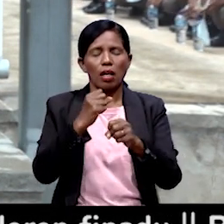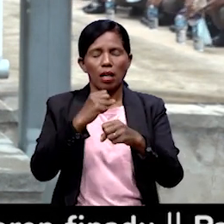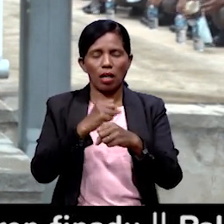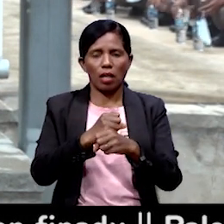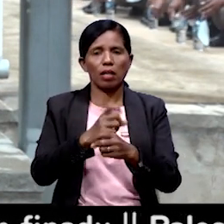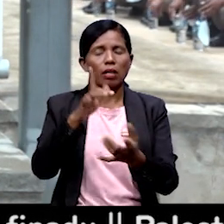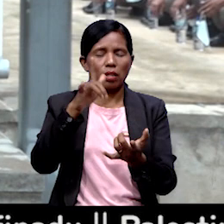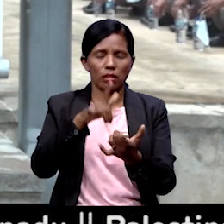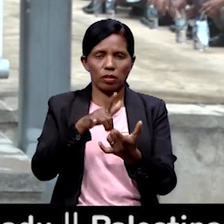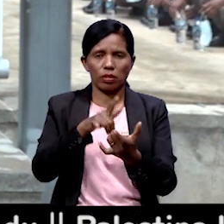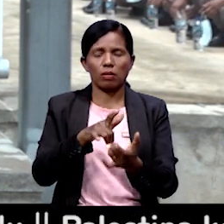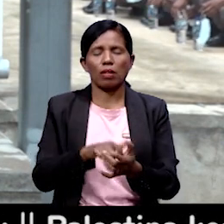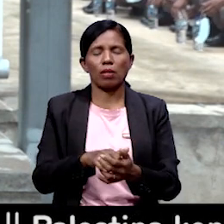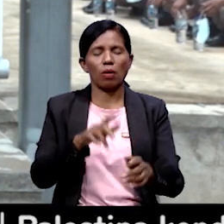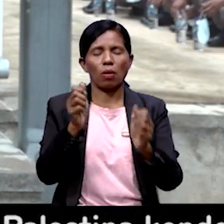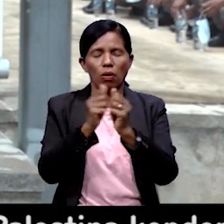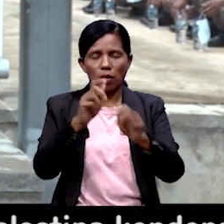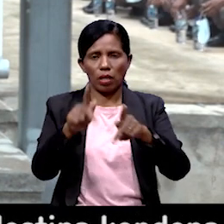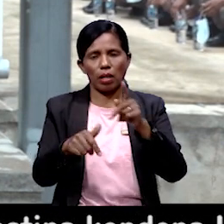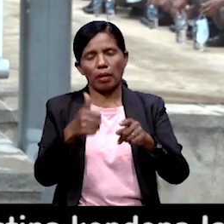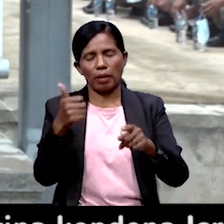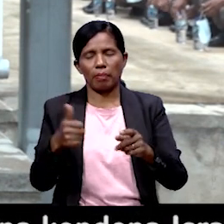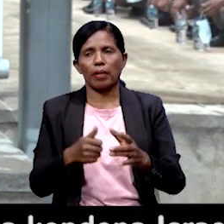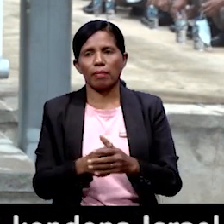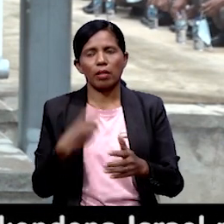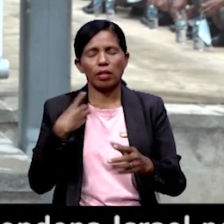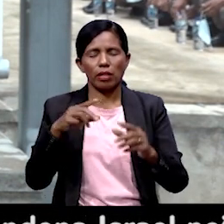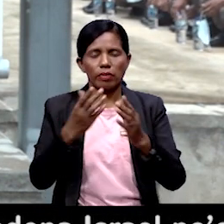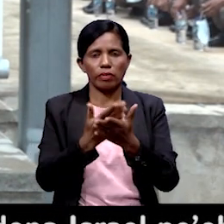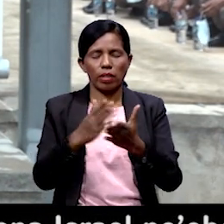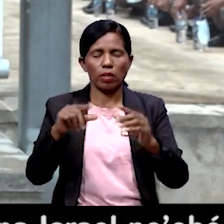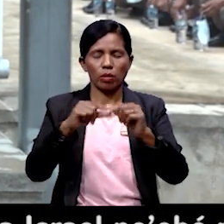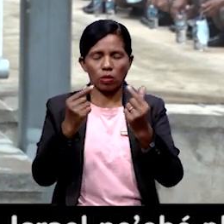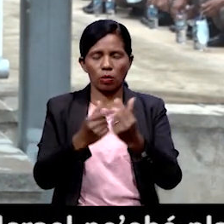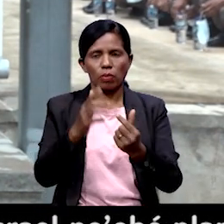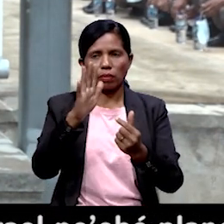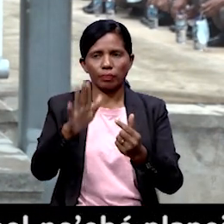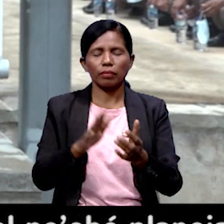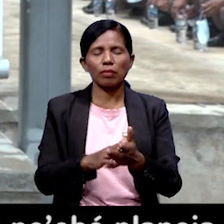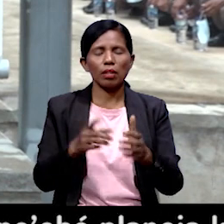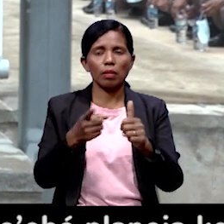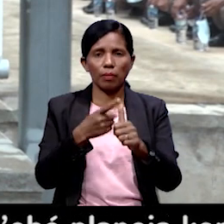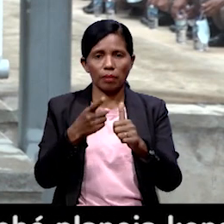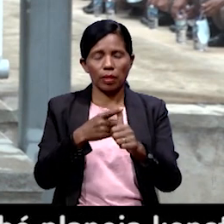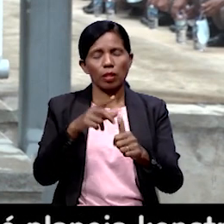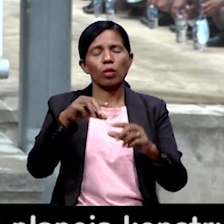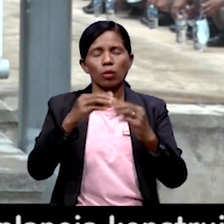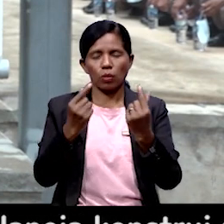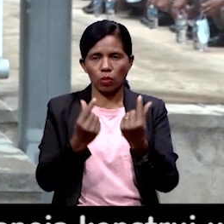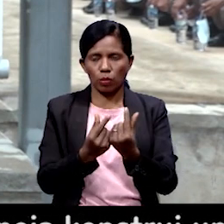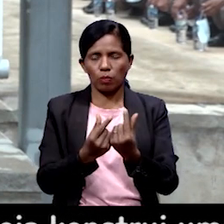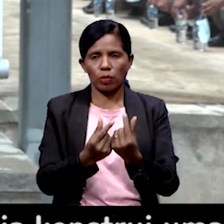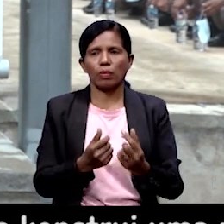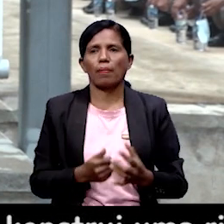auto ne be oi ita tam ne ita faiona ba grupo lima. Primeiro grupo tamaona, segundo grupo tamaona, terceiro grupo agora ela grupo